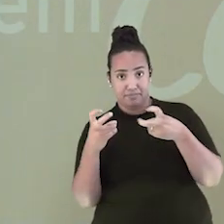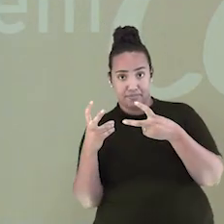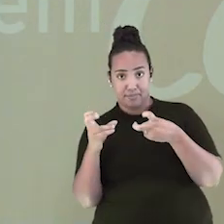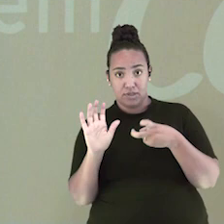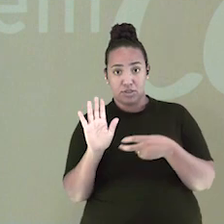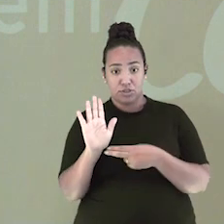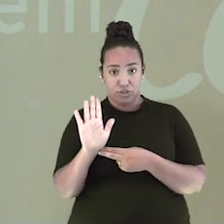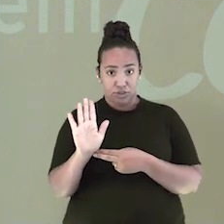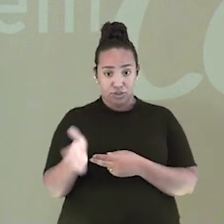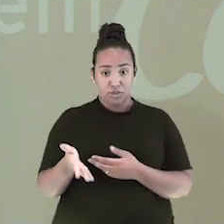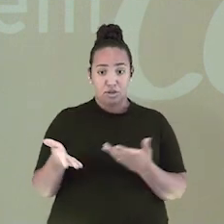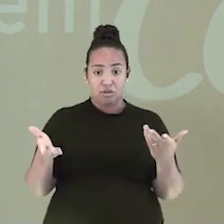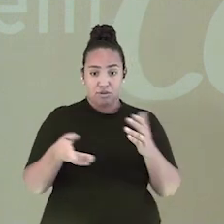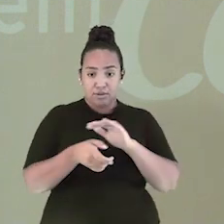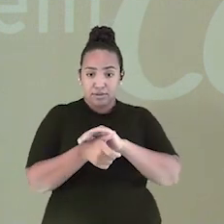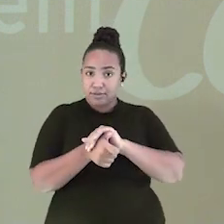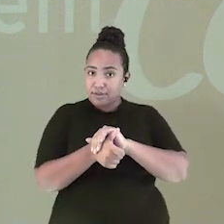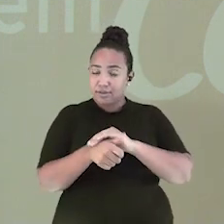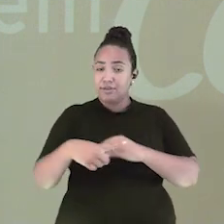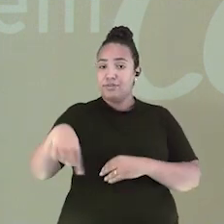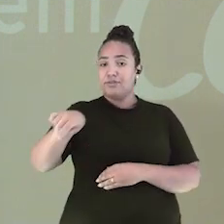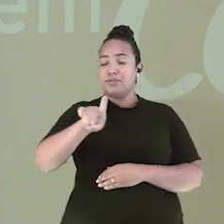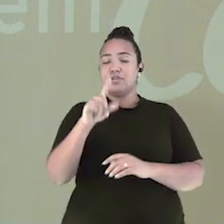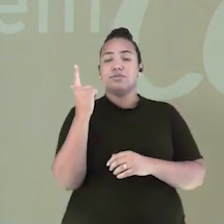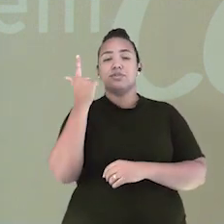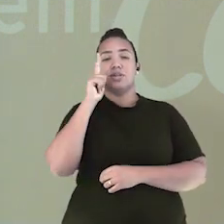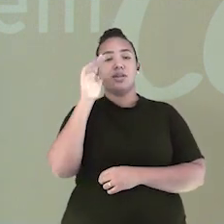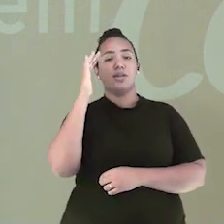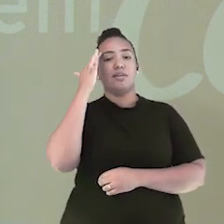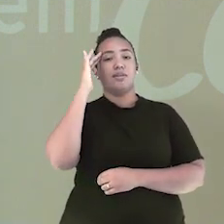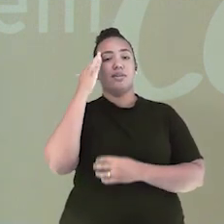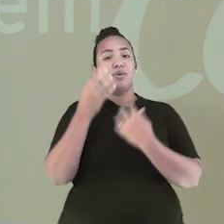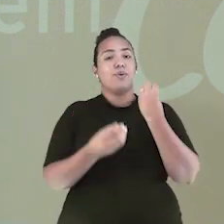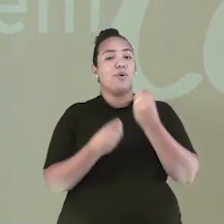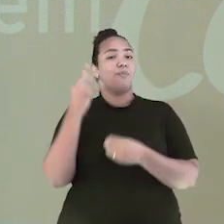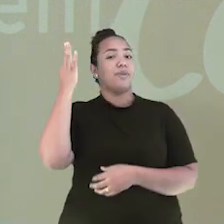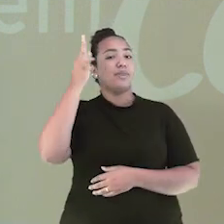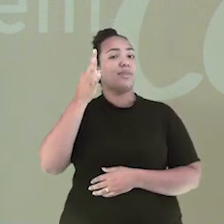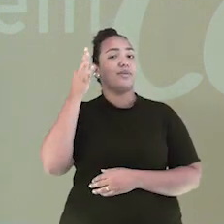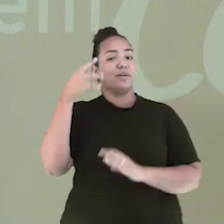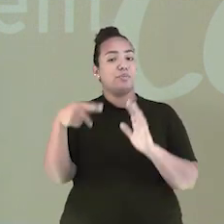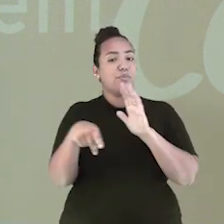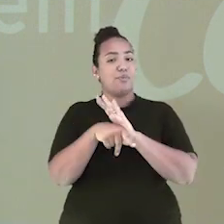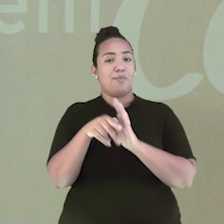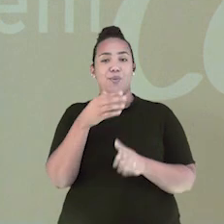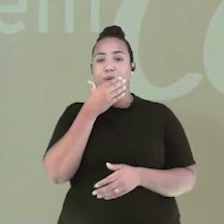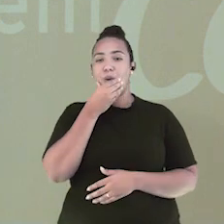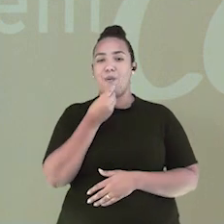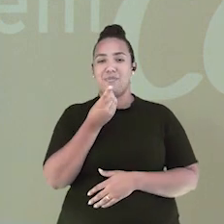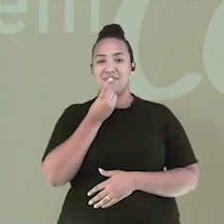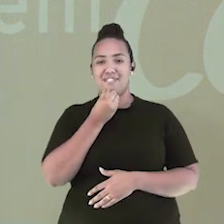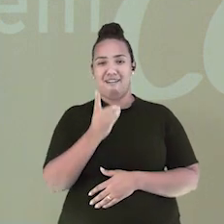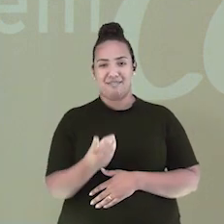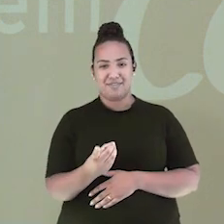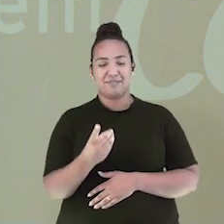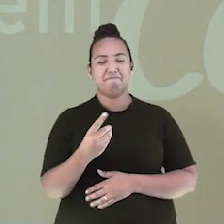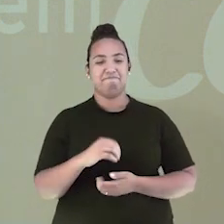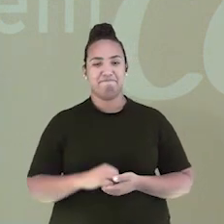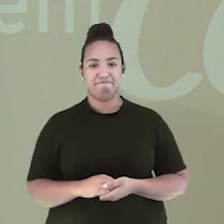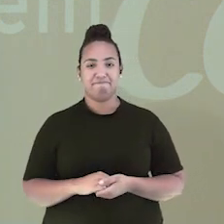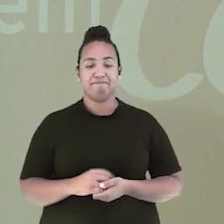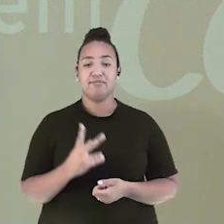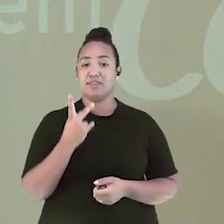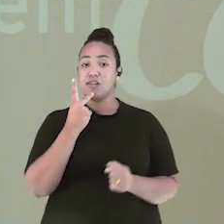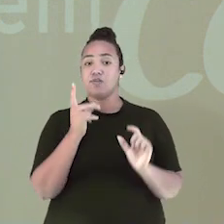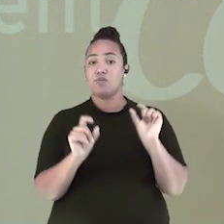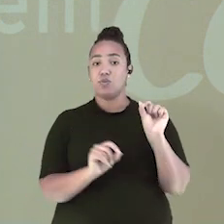fez, agora com as tartarugas, vocês podem compreender exatamente como é a teoria de Darwin. Ele defendeu que os animais e os